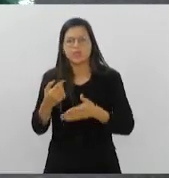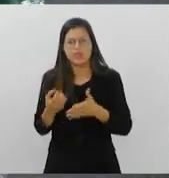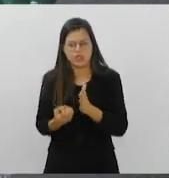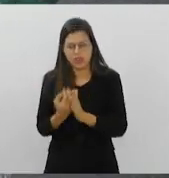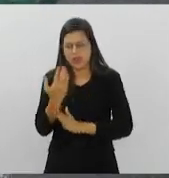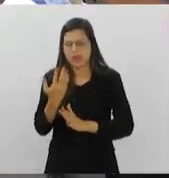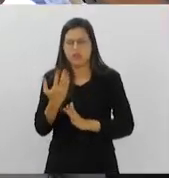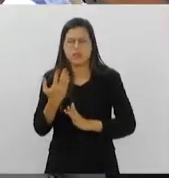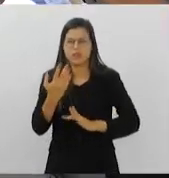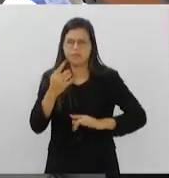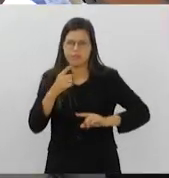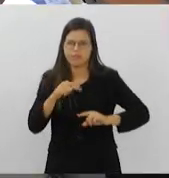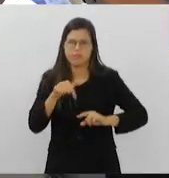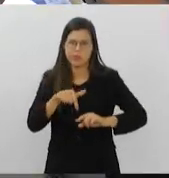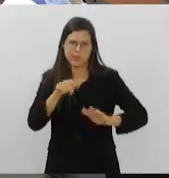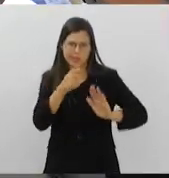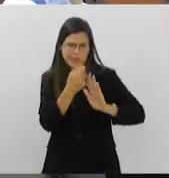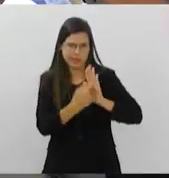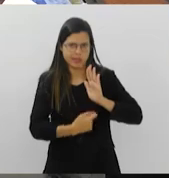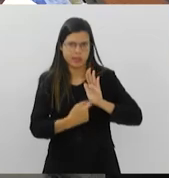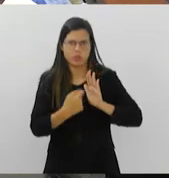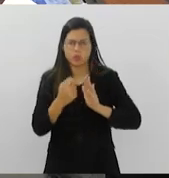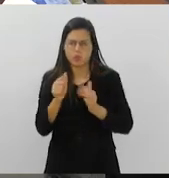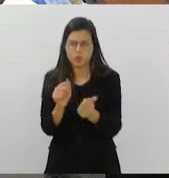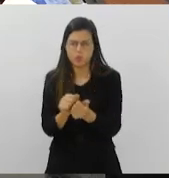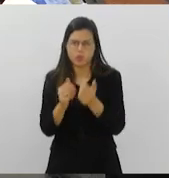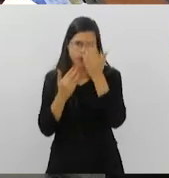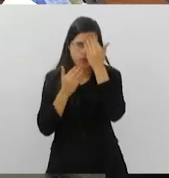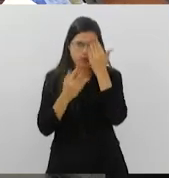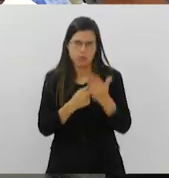junto. Obrigada. Obrigada, presidente.